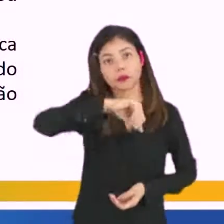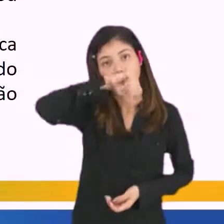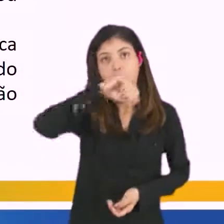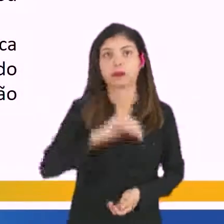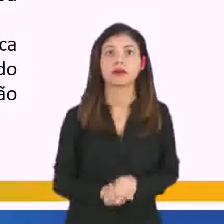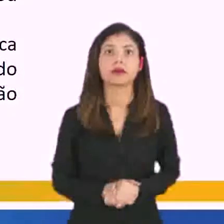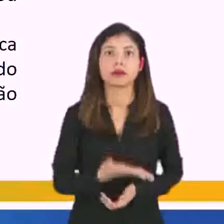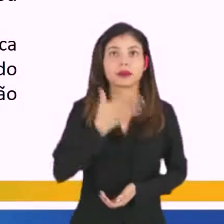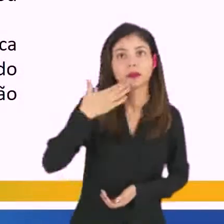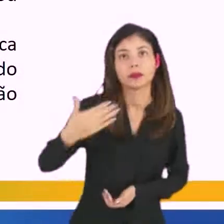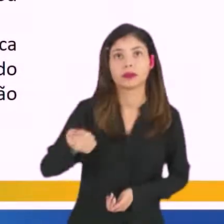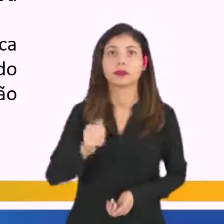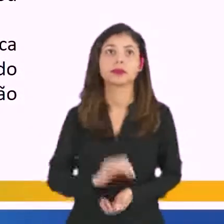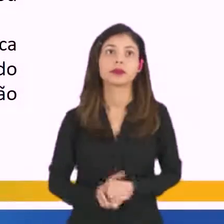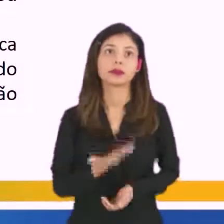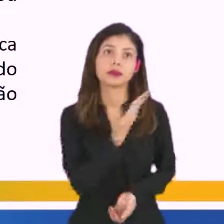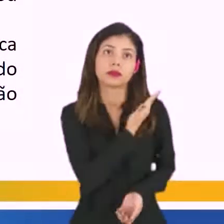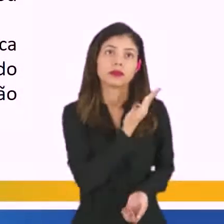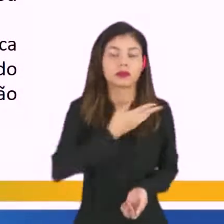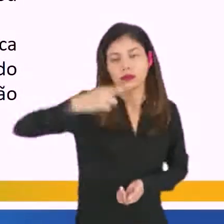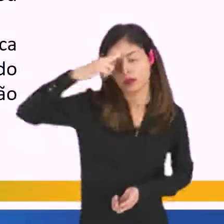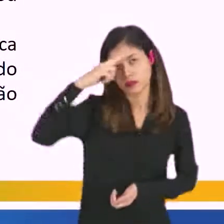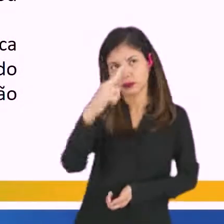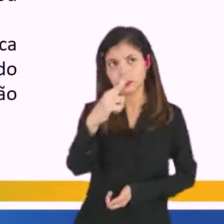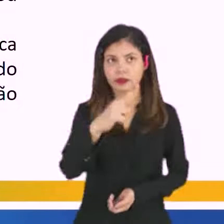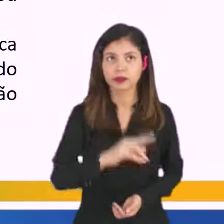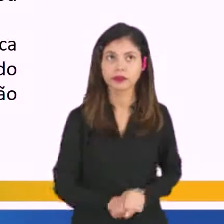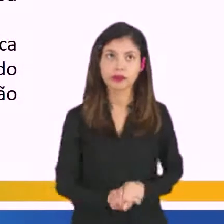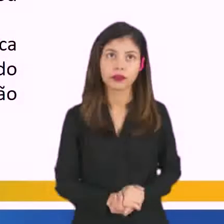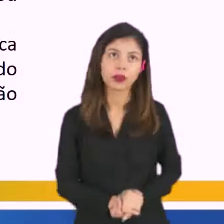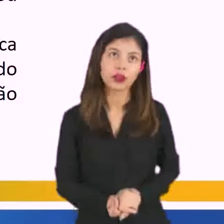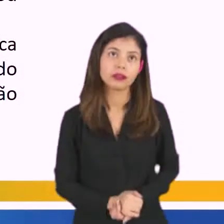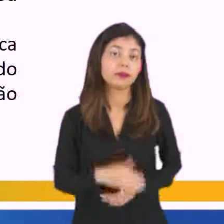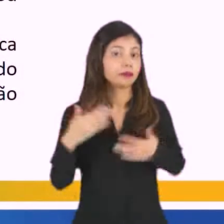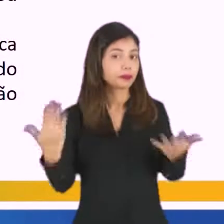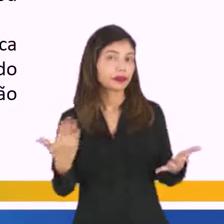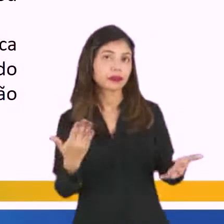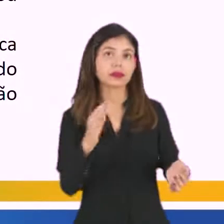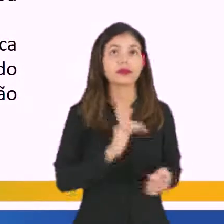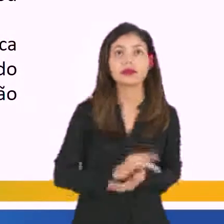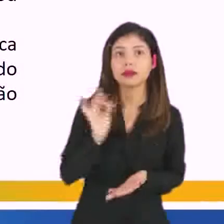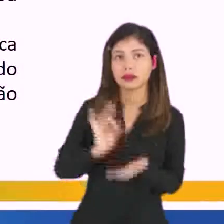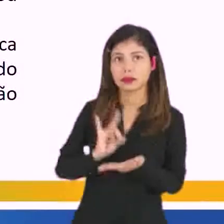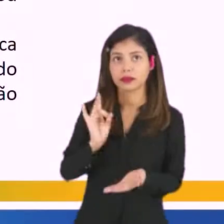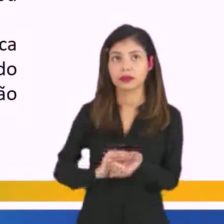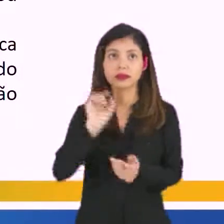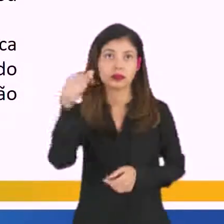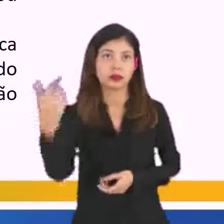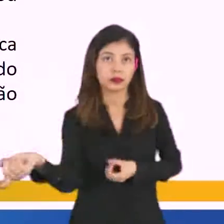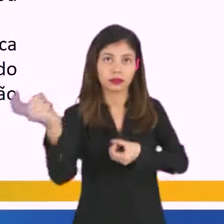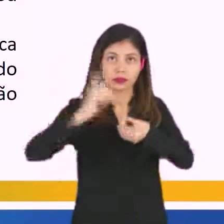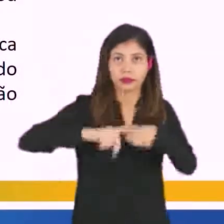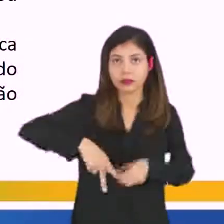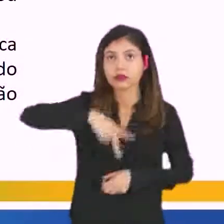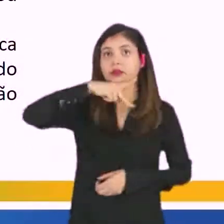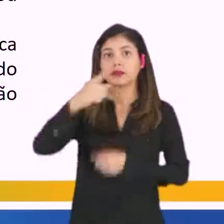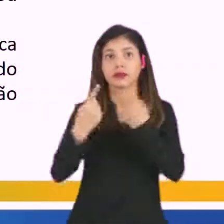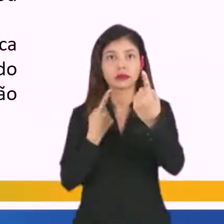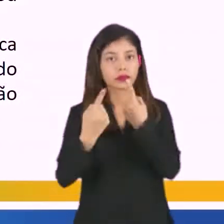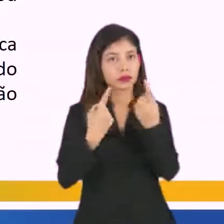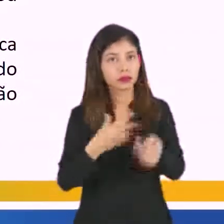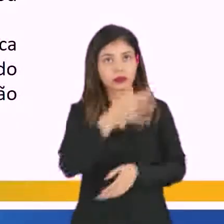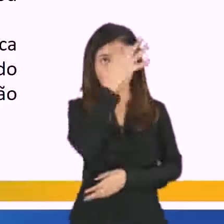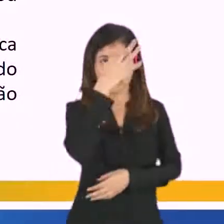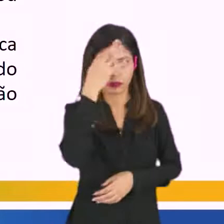pai, o seu melhor amigo ou seu chefe. O fato é que, embora recorramos a Platão em